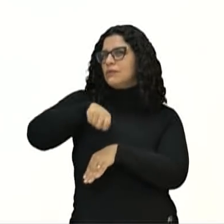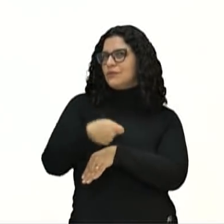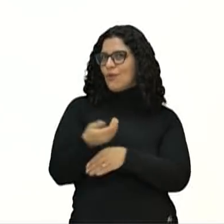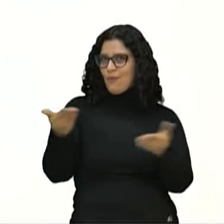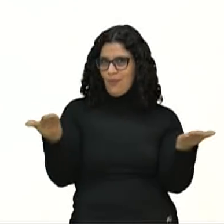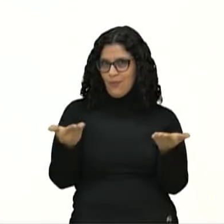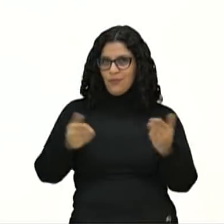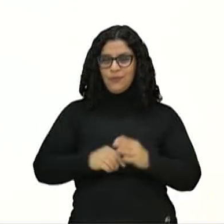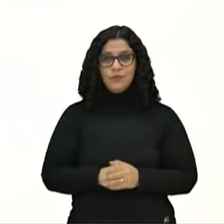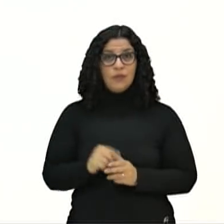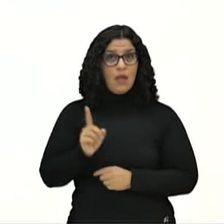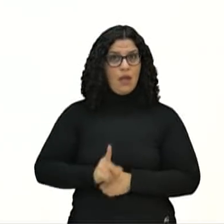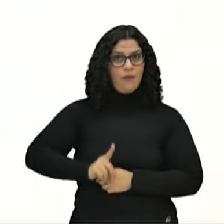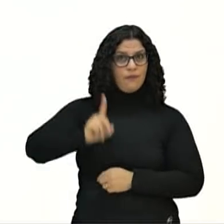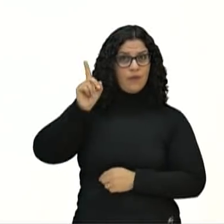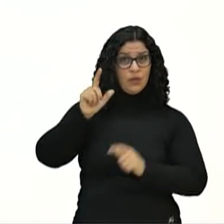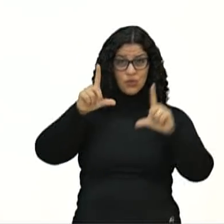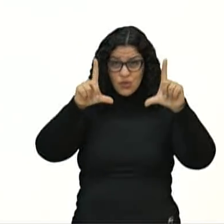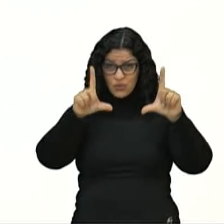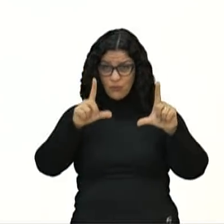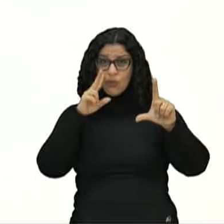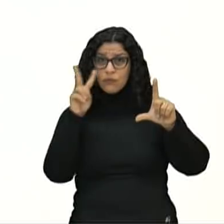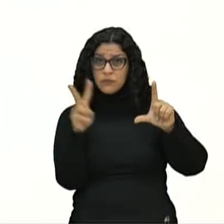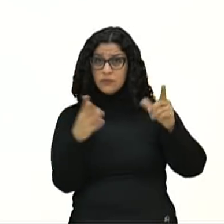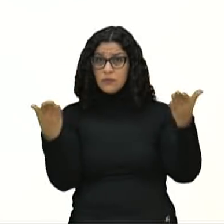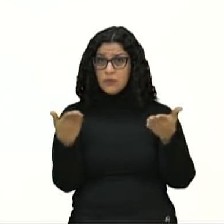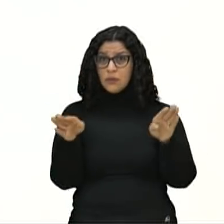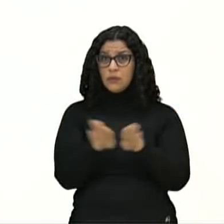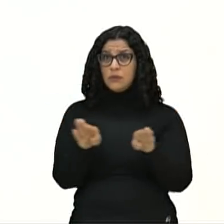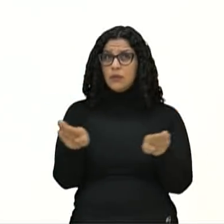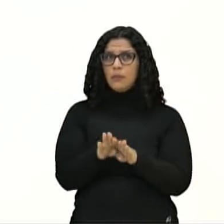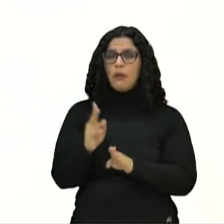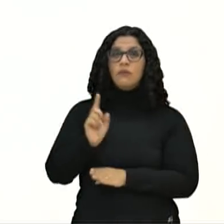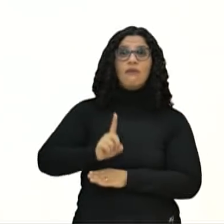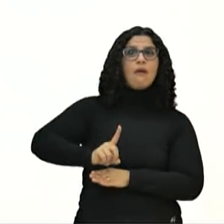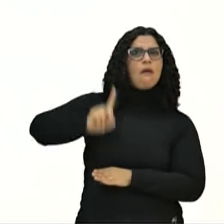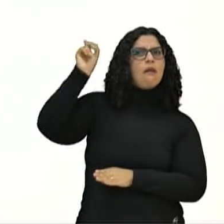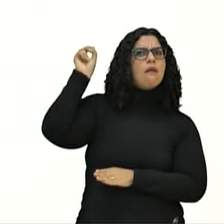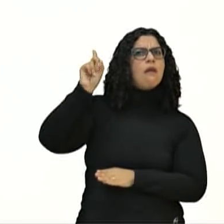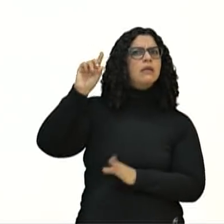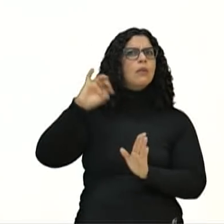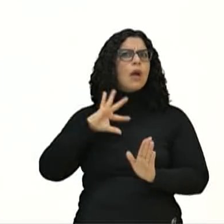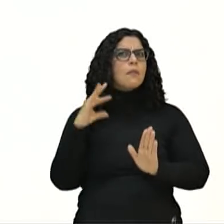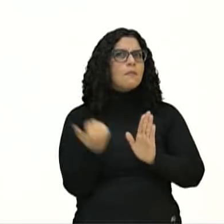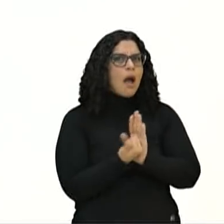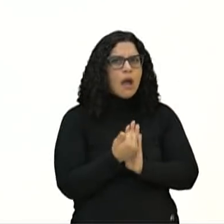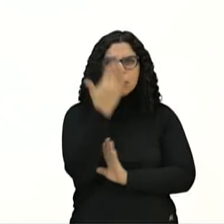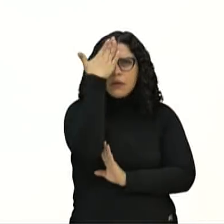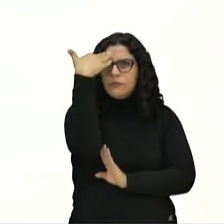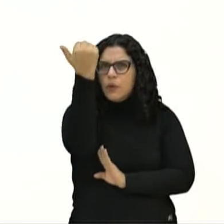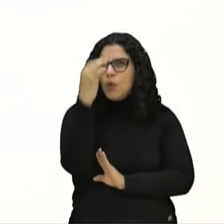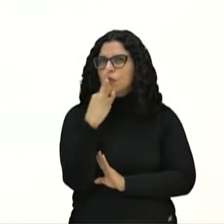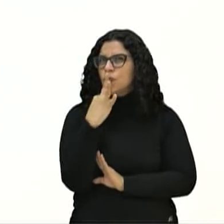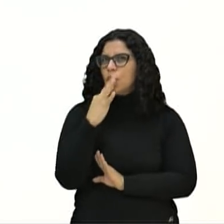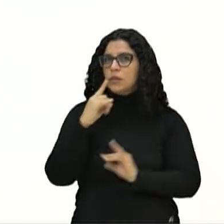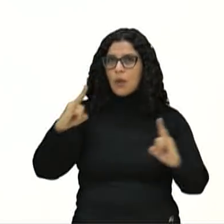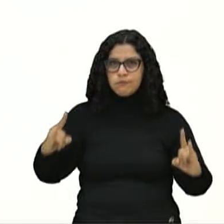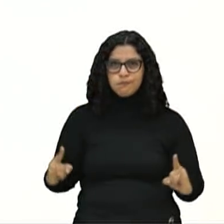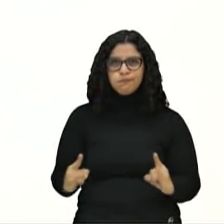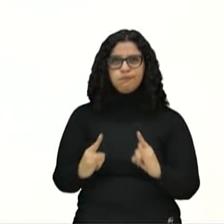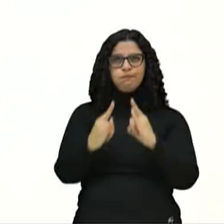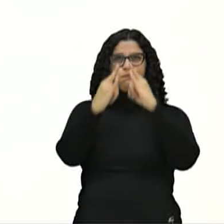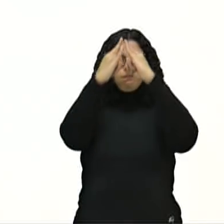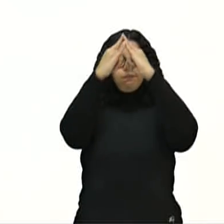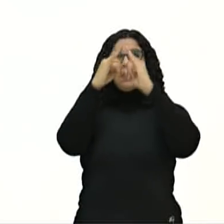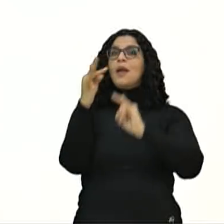na aula de hoje. Essa imagem na sua tela, ao fundo, é um símbolo que você já conhece. A Torre Eiffel,